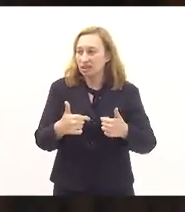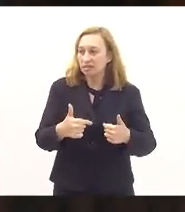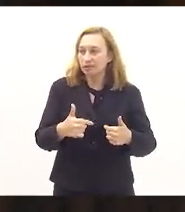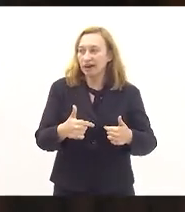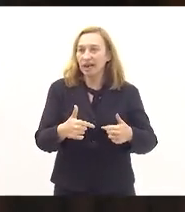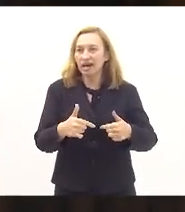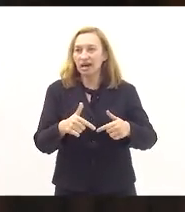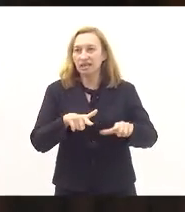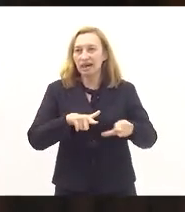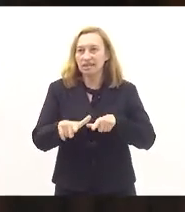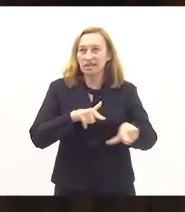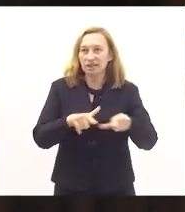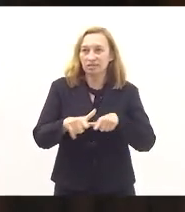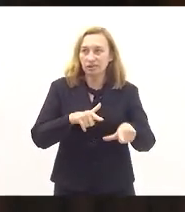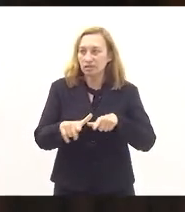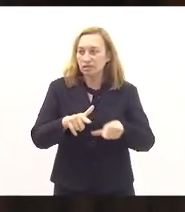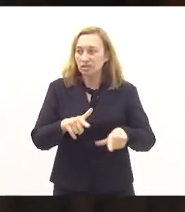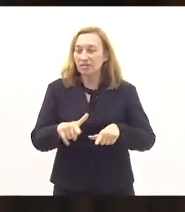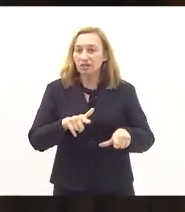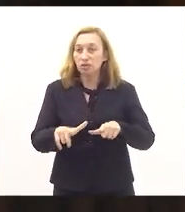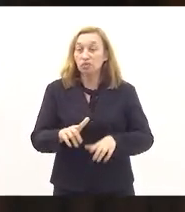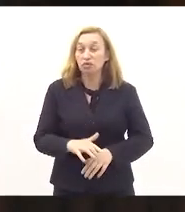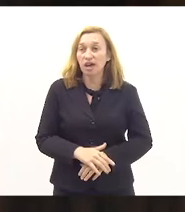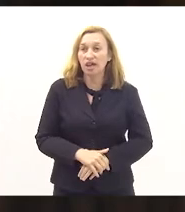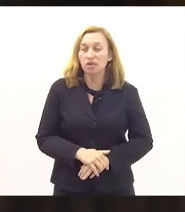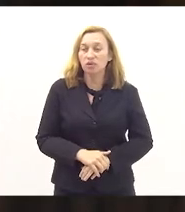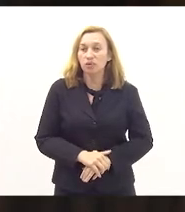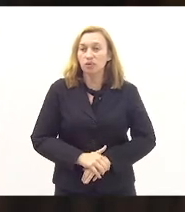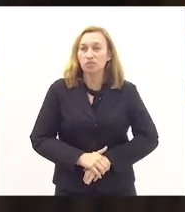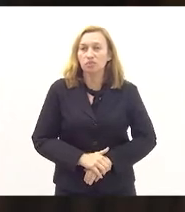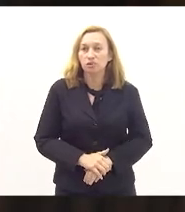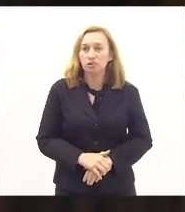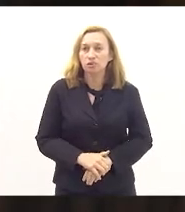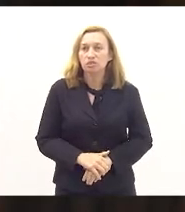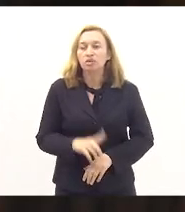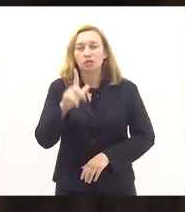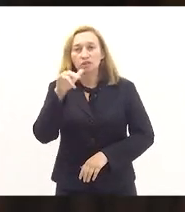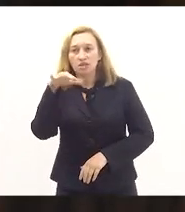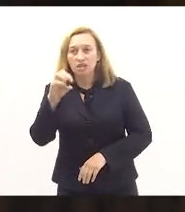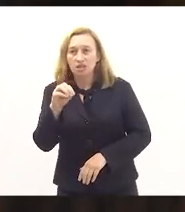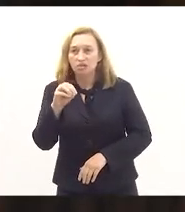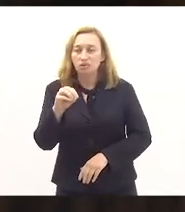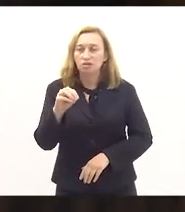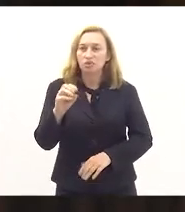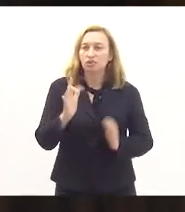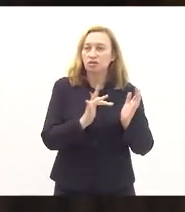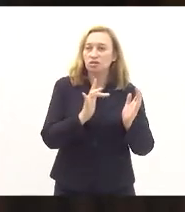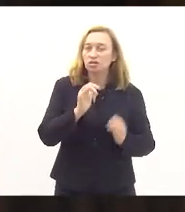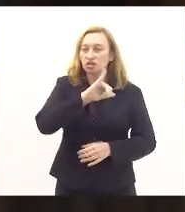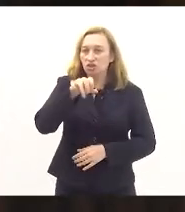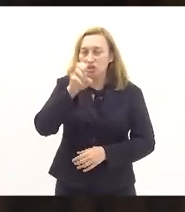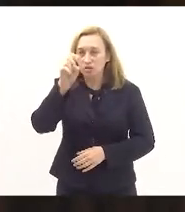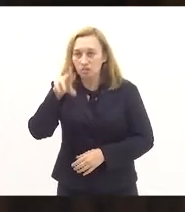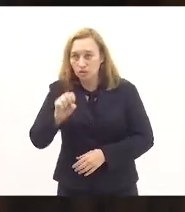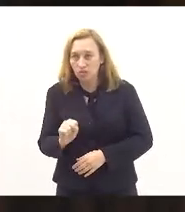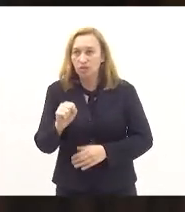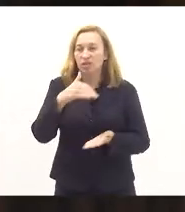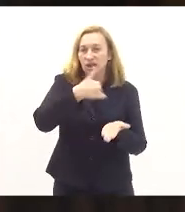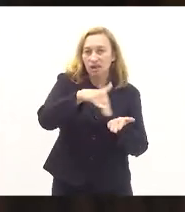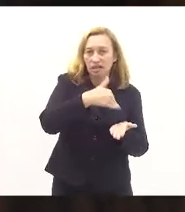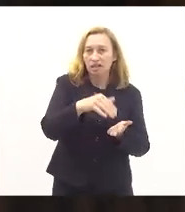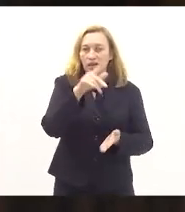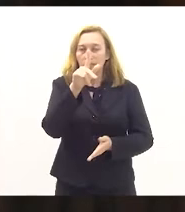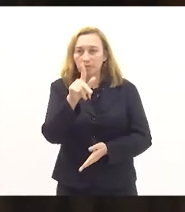Oliveira, presidente estadual do Partido do Esporte. Luciano de Jesus, secretário-geral do PDT